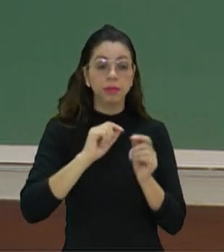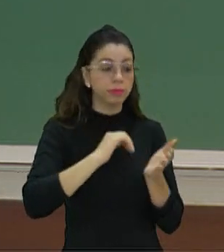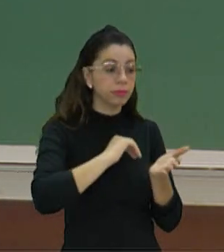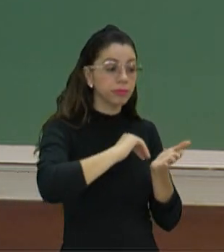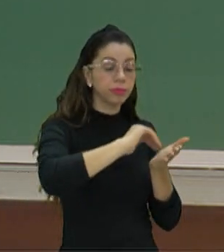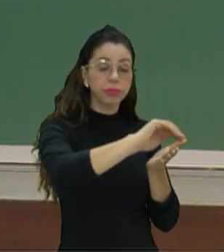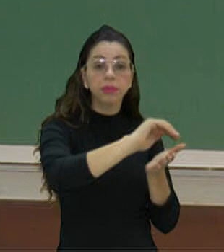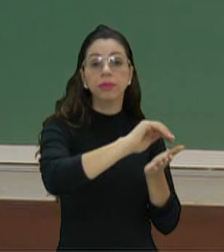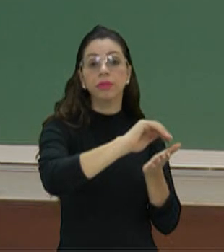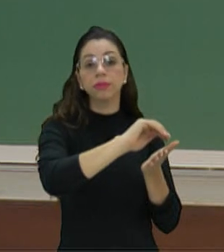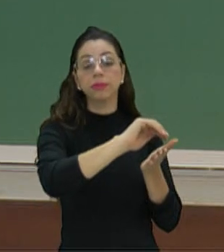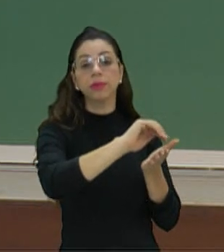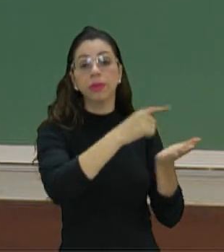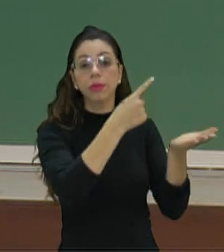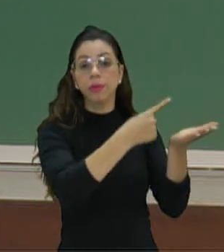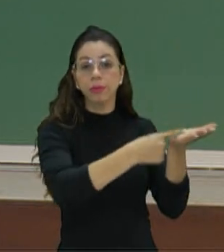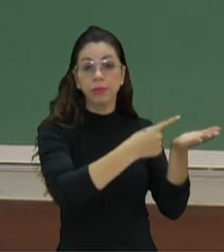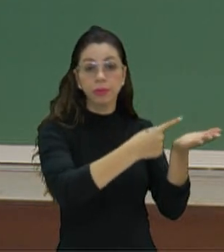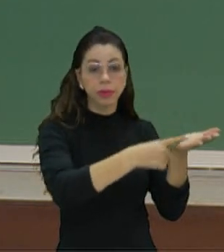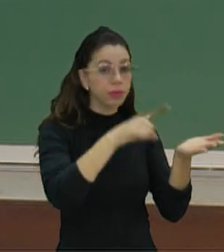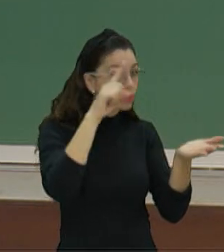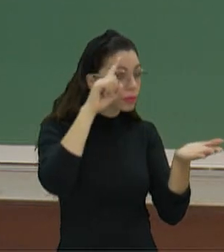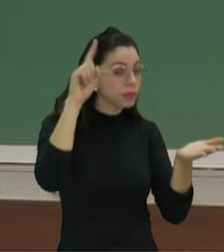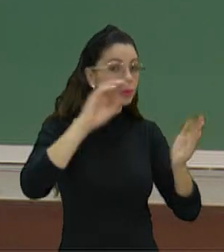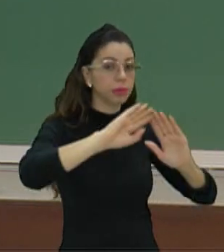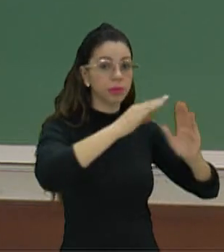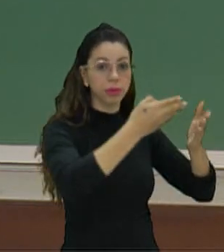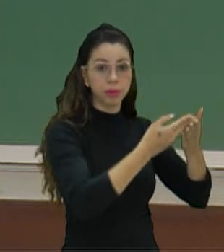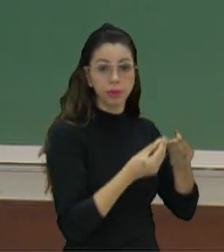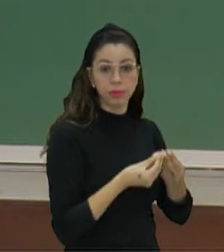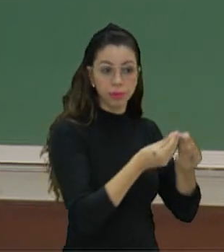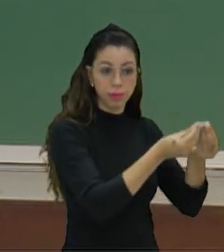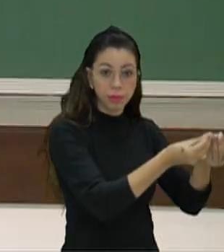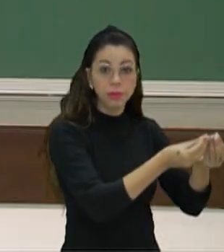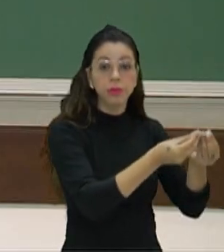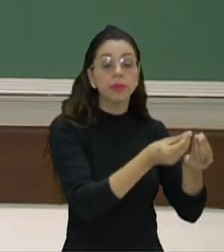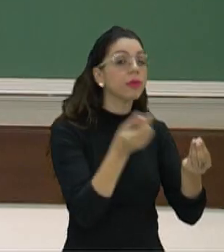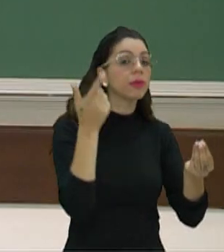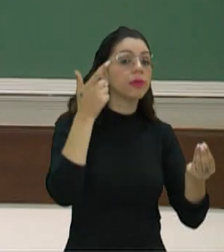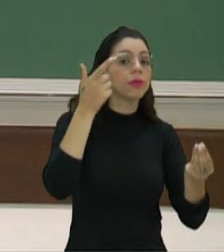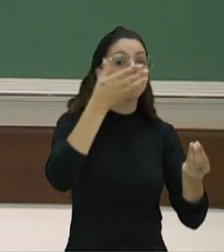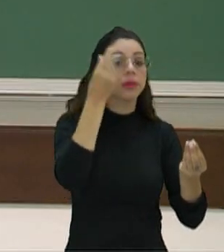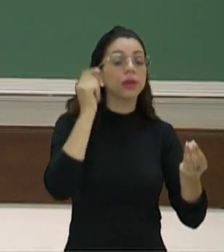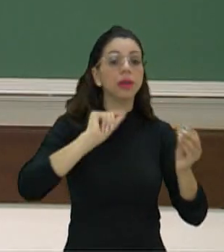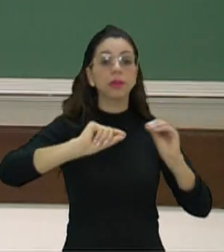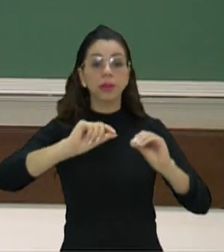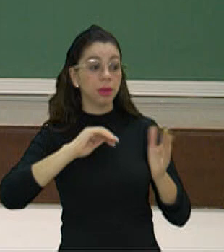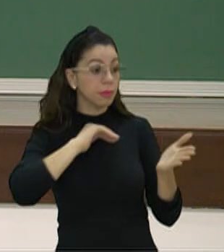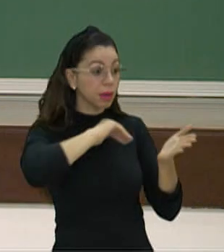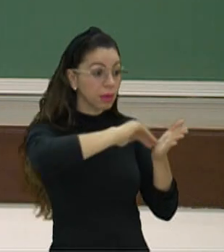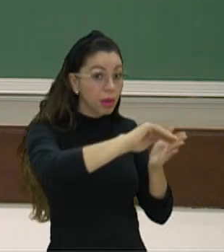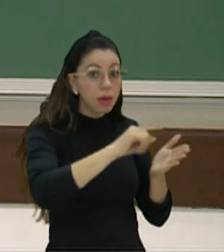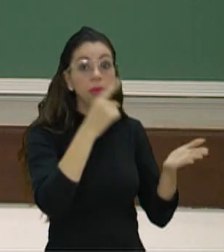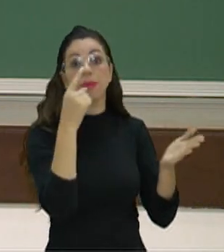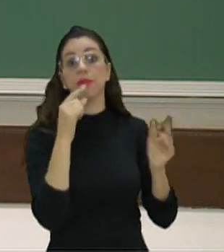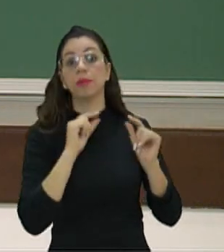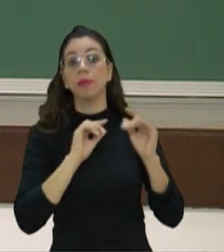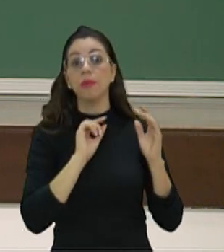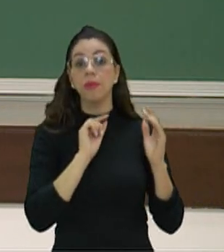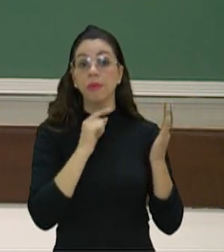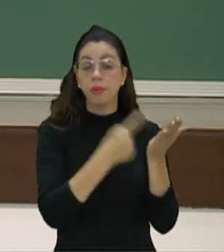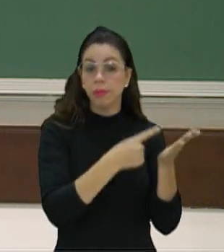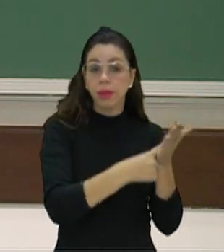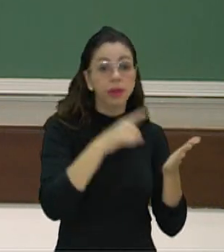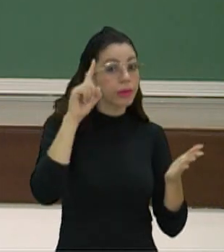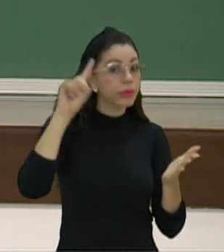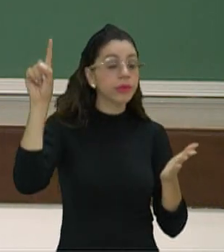televisão as questões e precisa entregar lá na sua escola. Não esqueça de você sempre entrar em contato com a sua escola para poder chegar